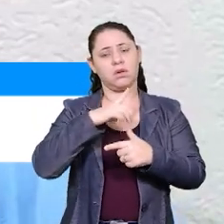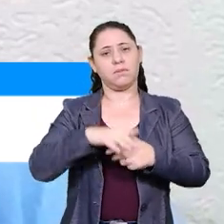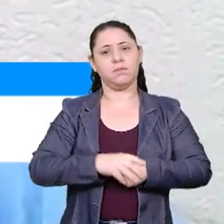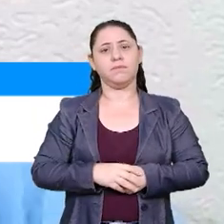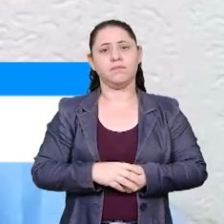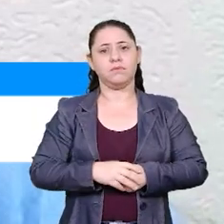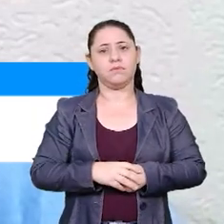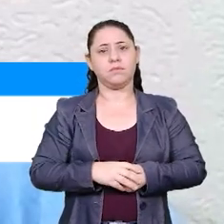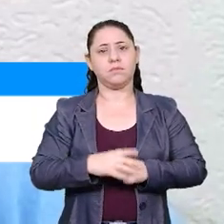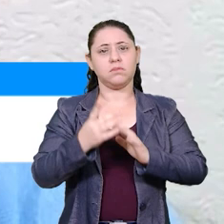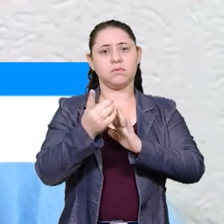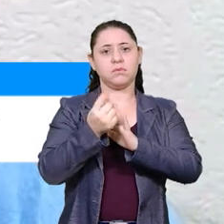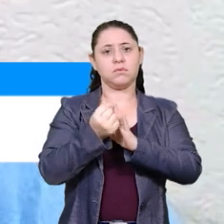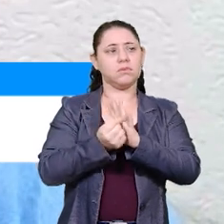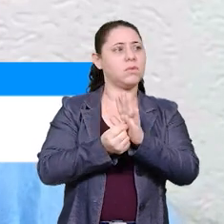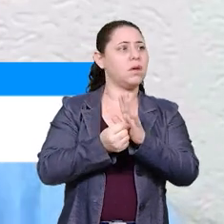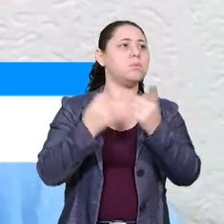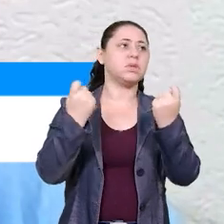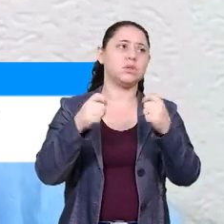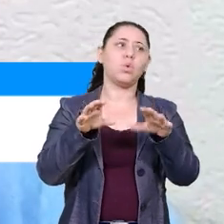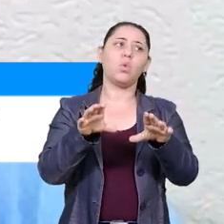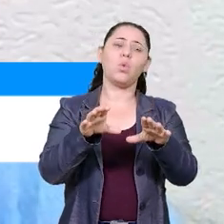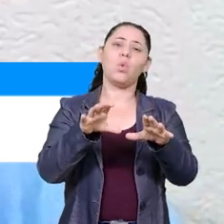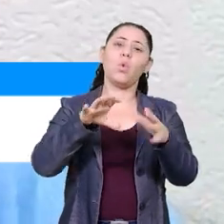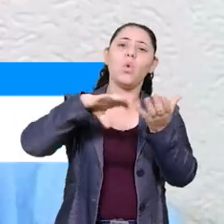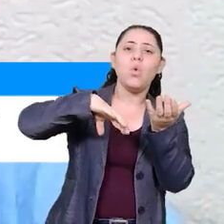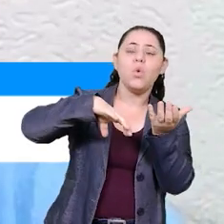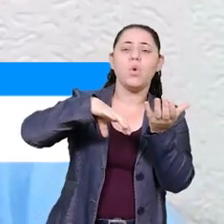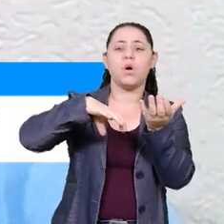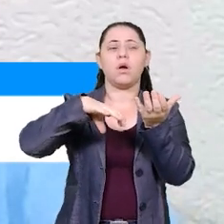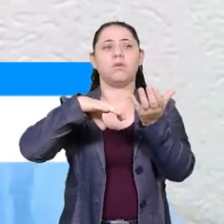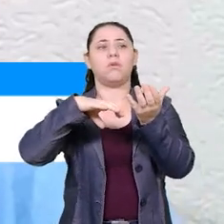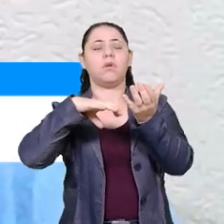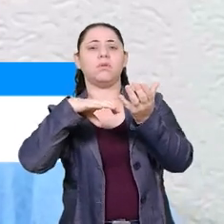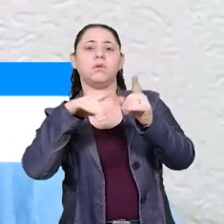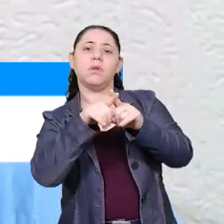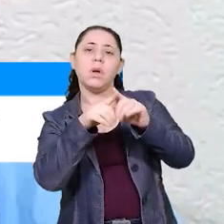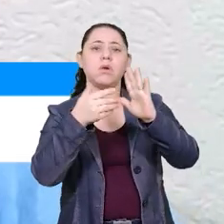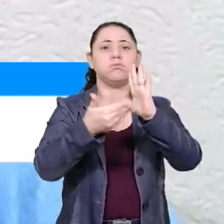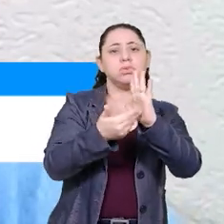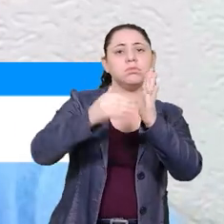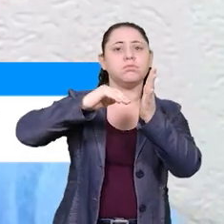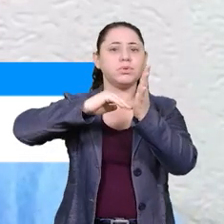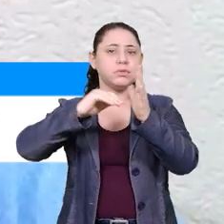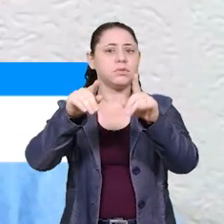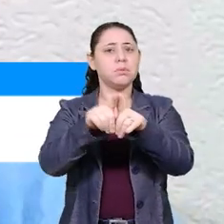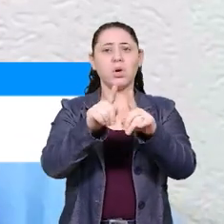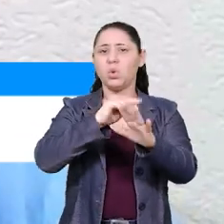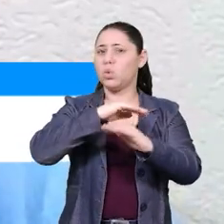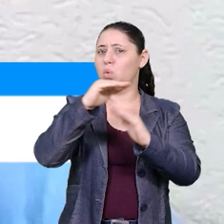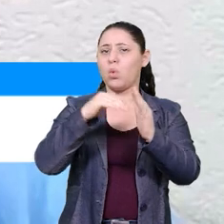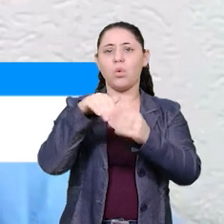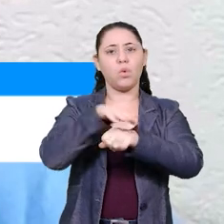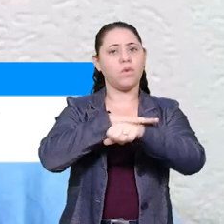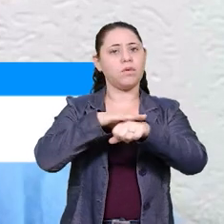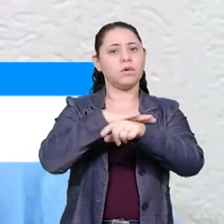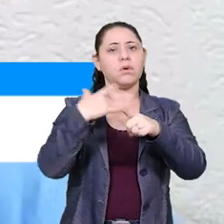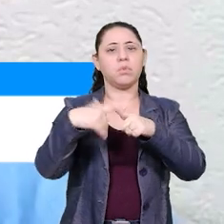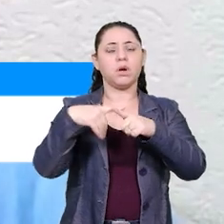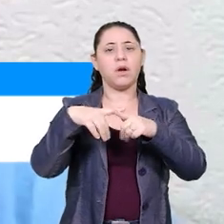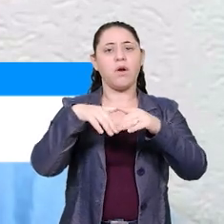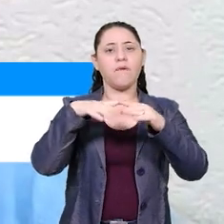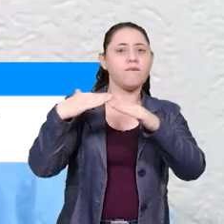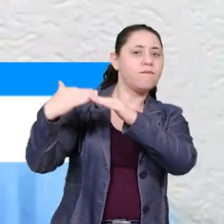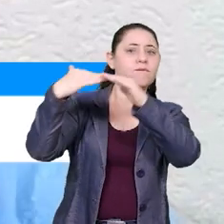tudo para fazer um bom governo porque tem que conversar com os congressista tem que conversar